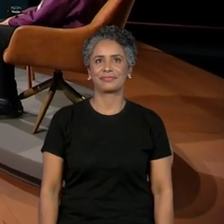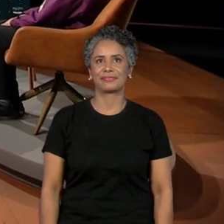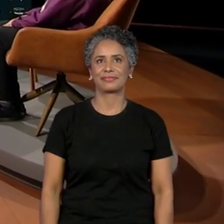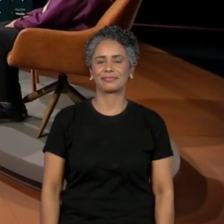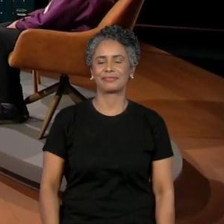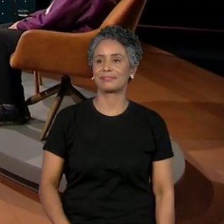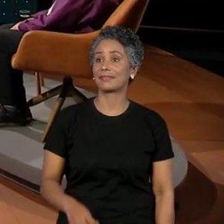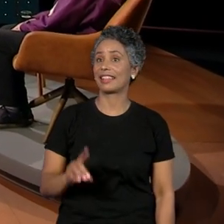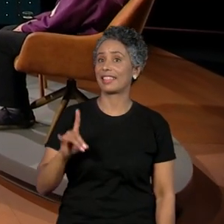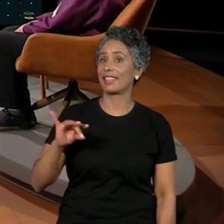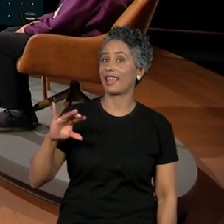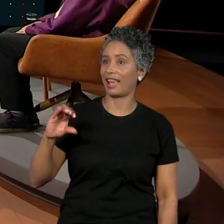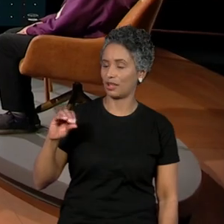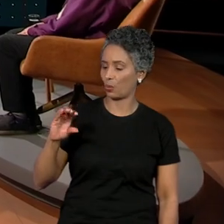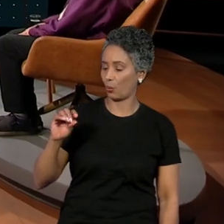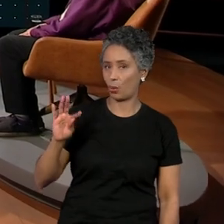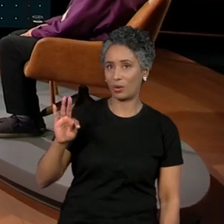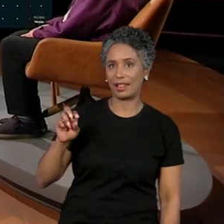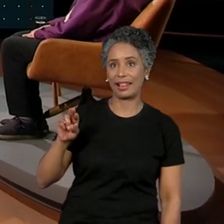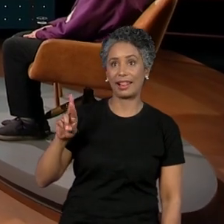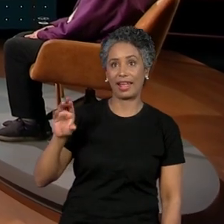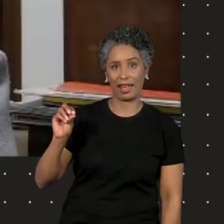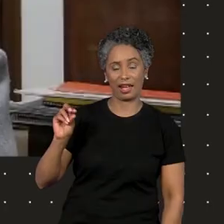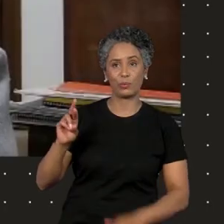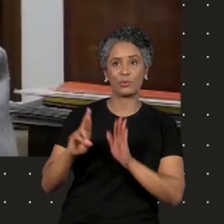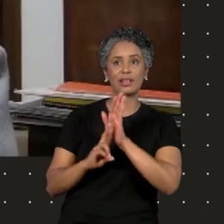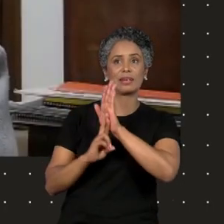Décio Otero representa